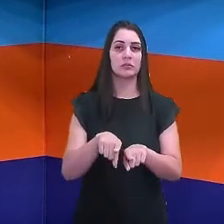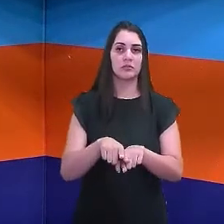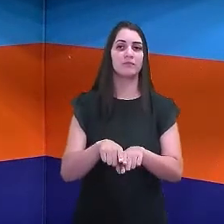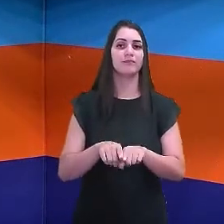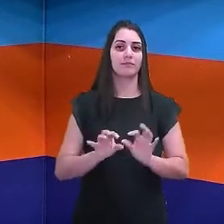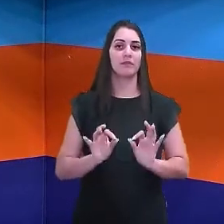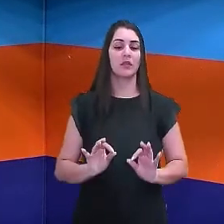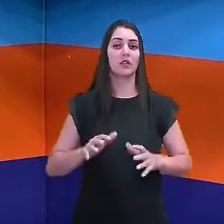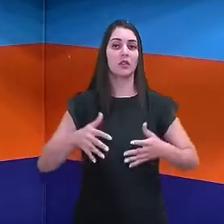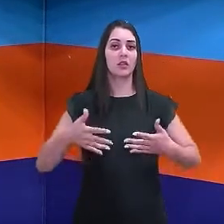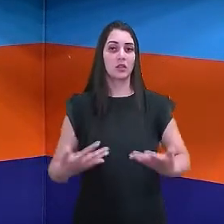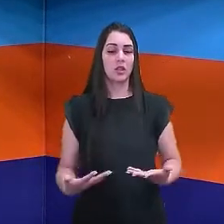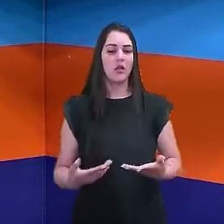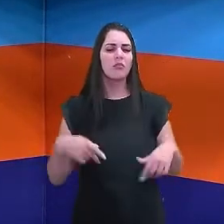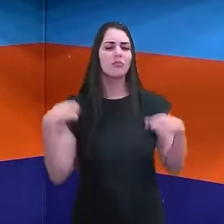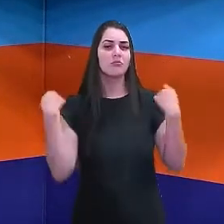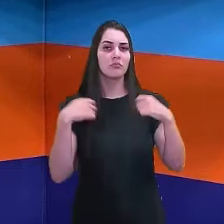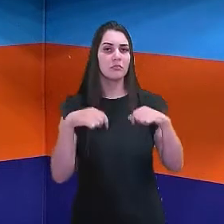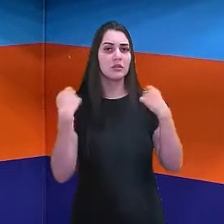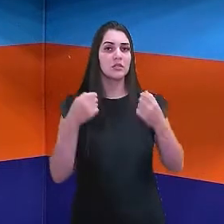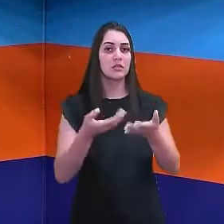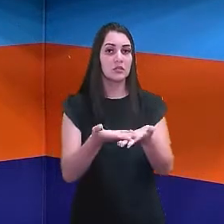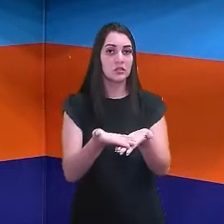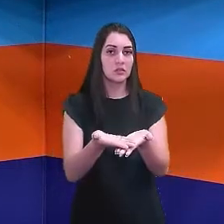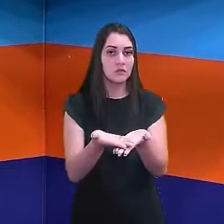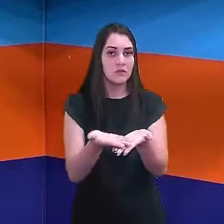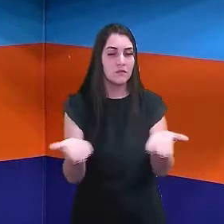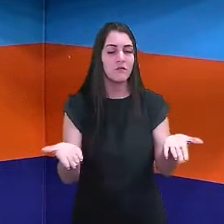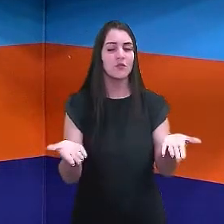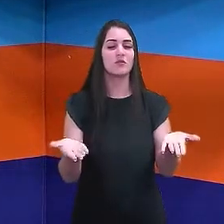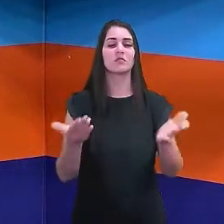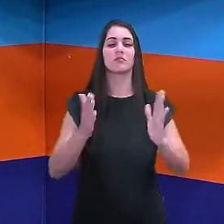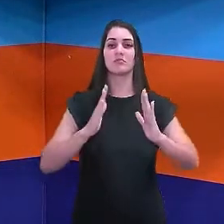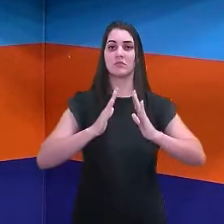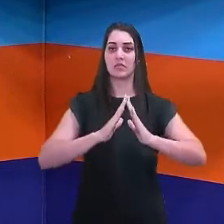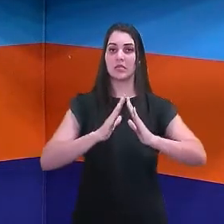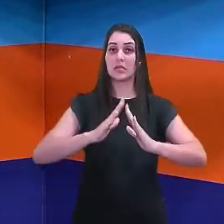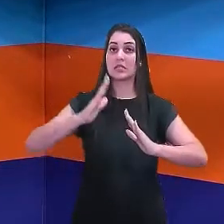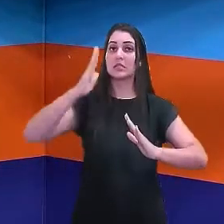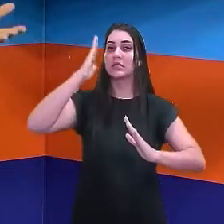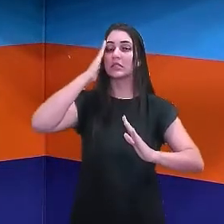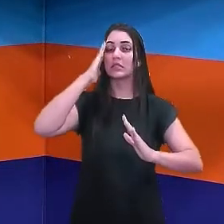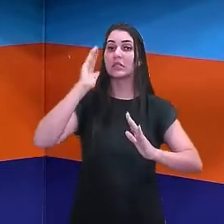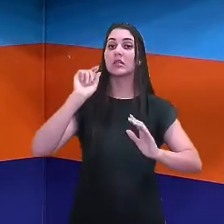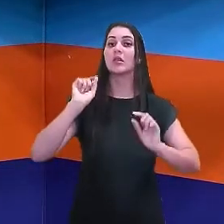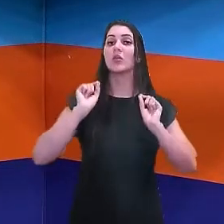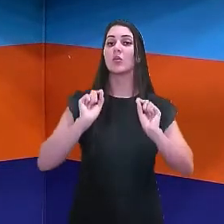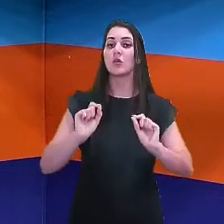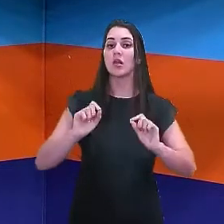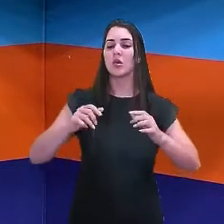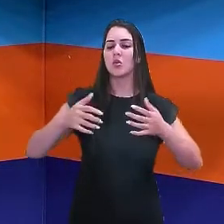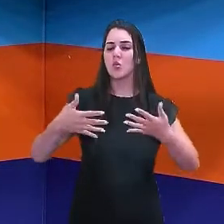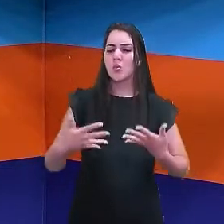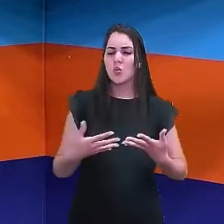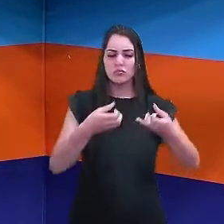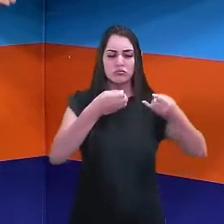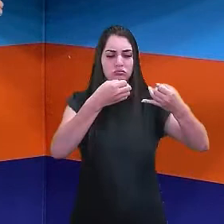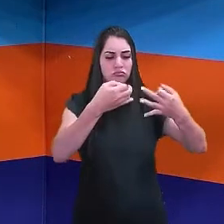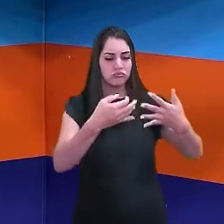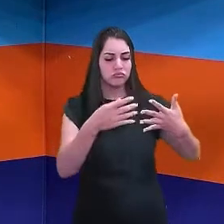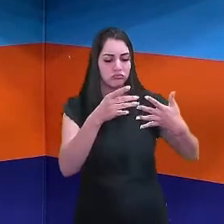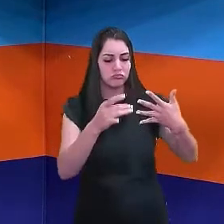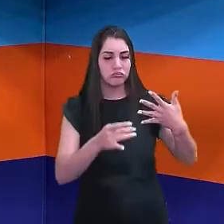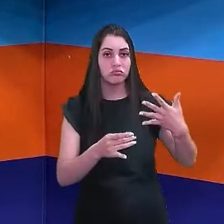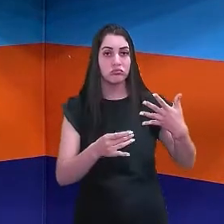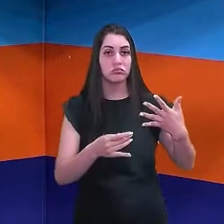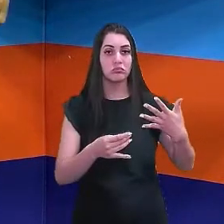também. Então, é necessário que você que está aí em casa entenda que quando a gente menciona